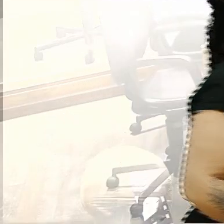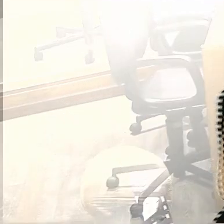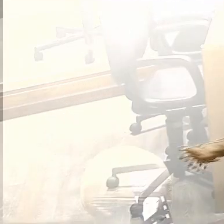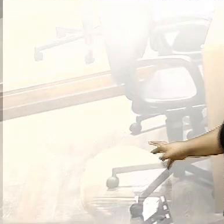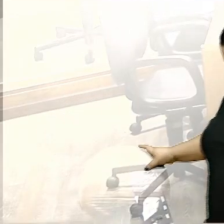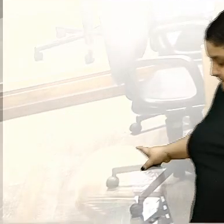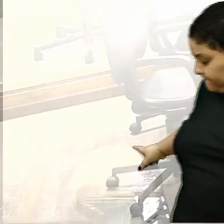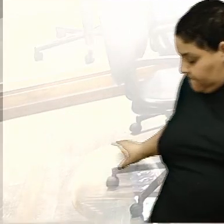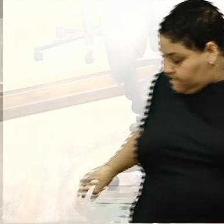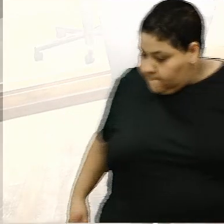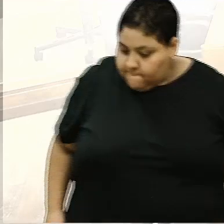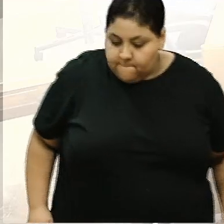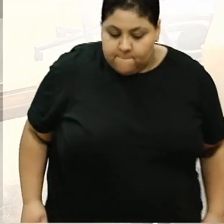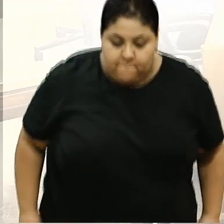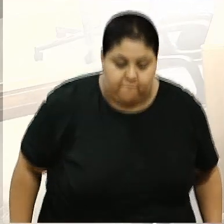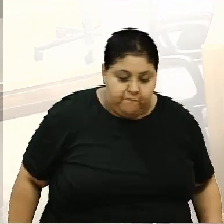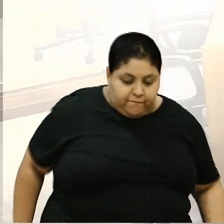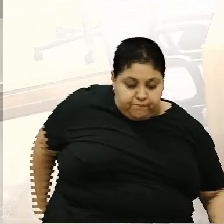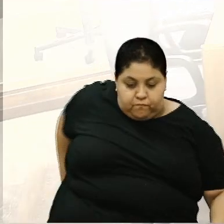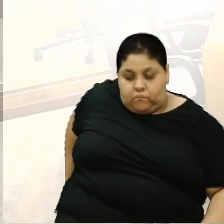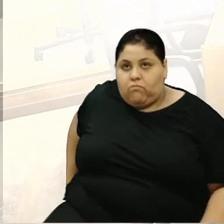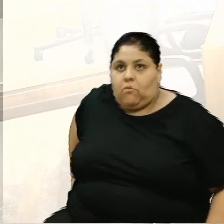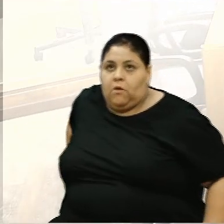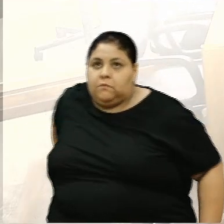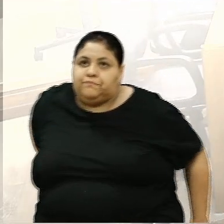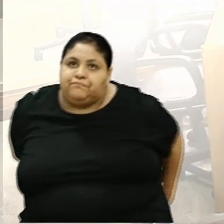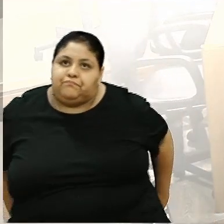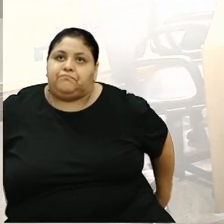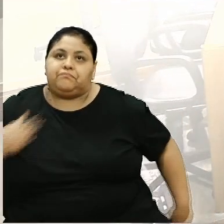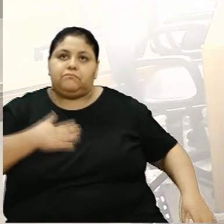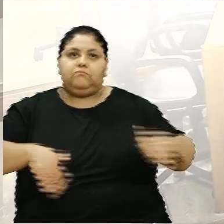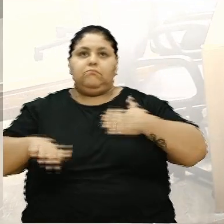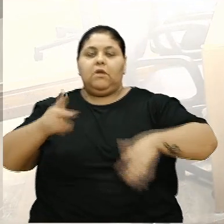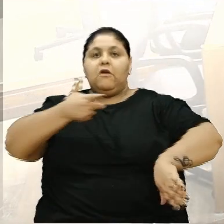de Caxias do Sul no aniversário. E a gente tem que refletir mesmo se a gente quer ser